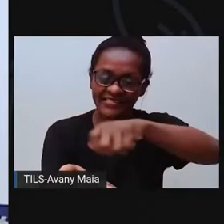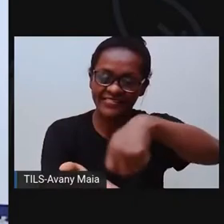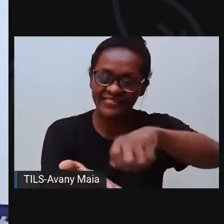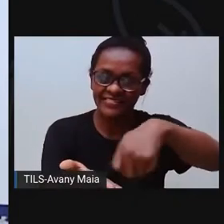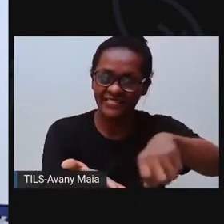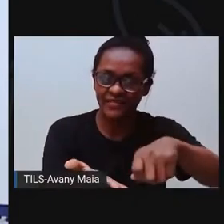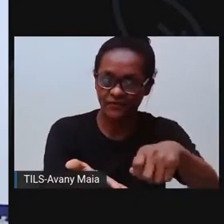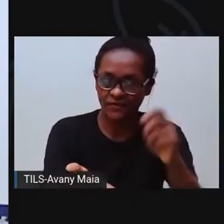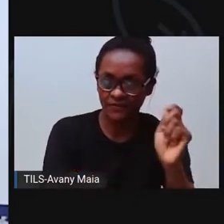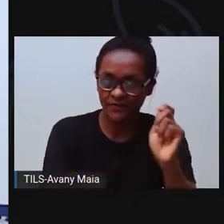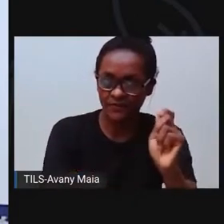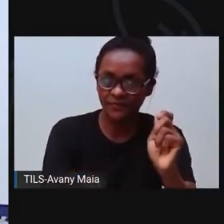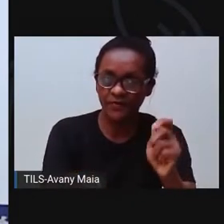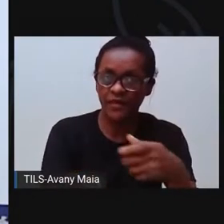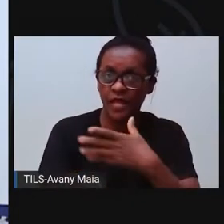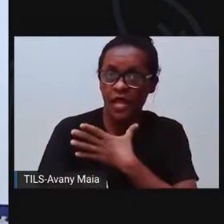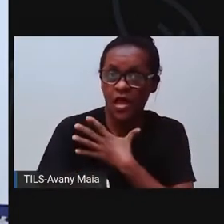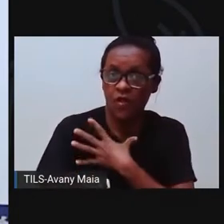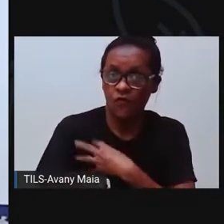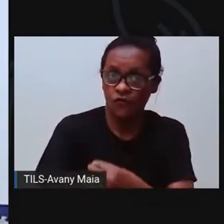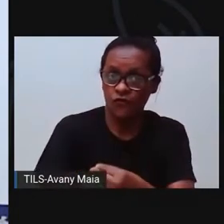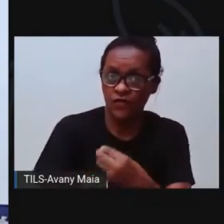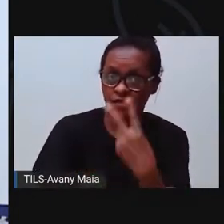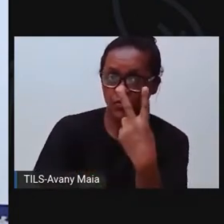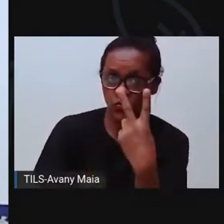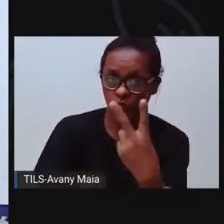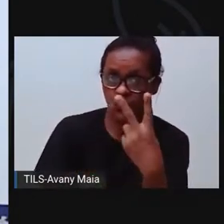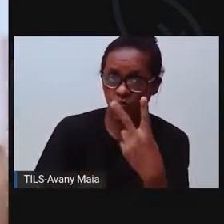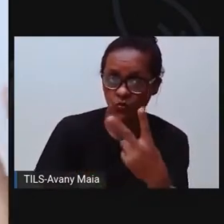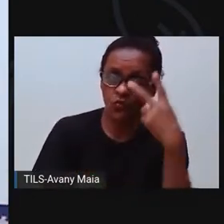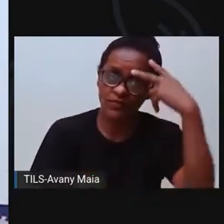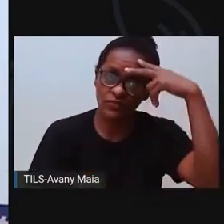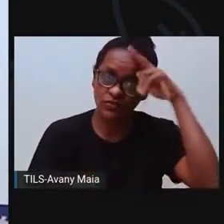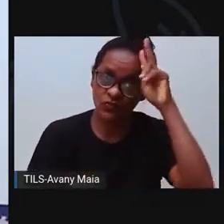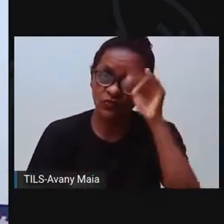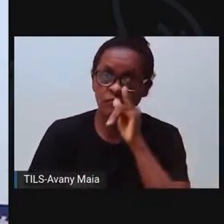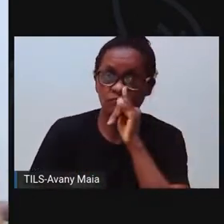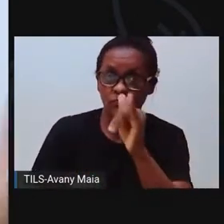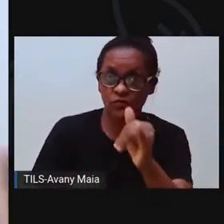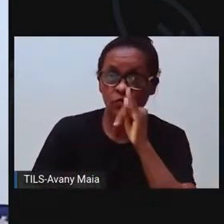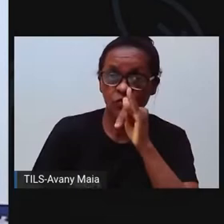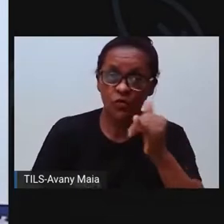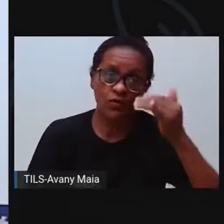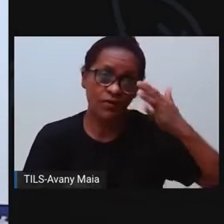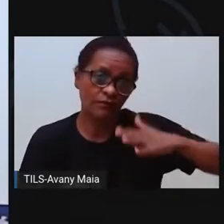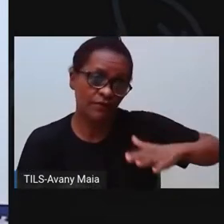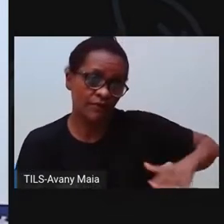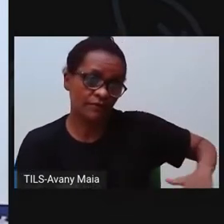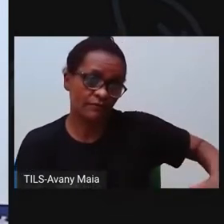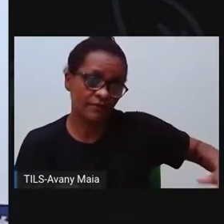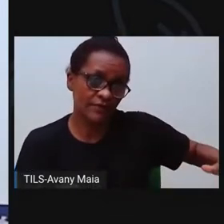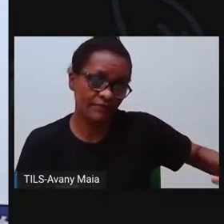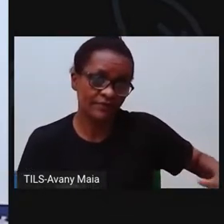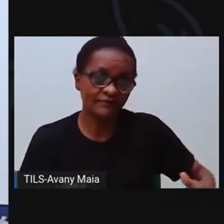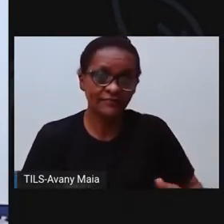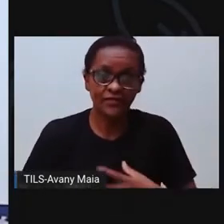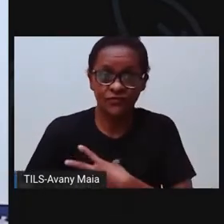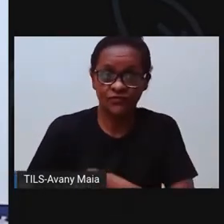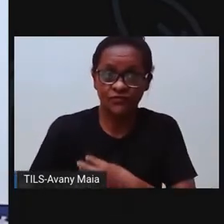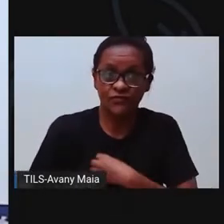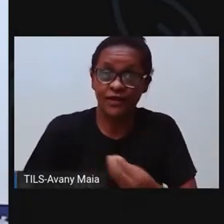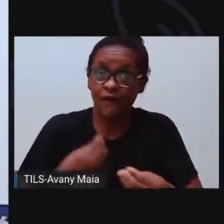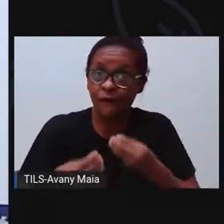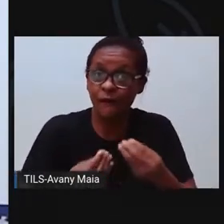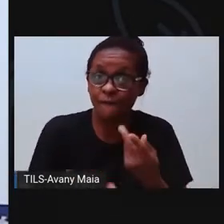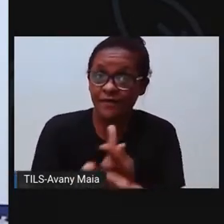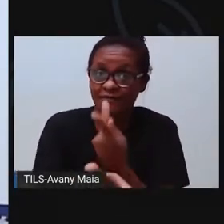dois filhos, e ela faz essas histórias para eles. Ela conta coisas da infância deles. E são coisas que todas